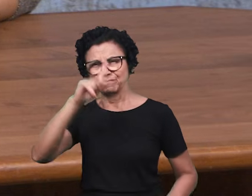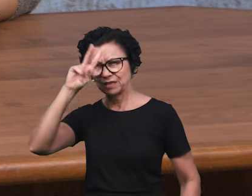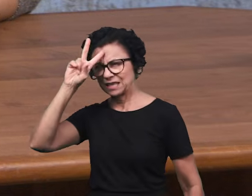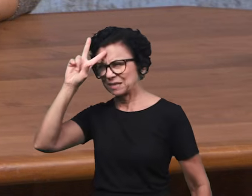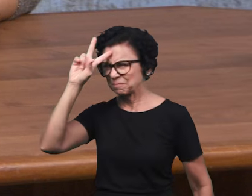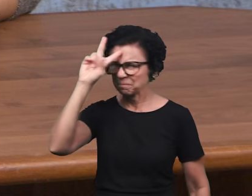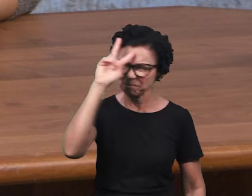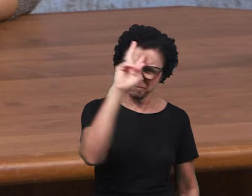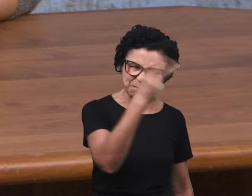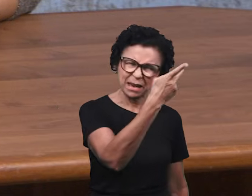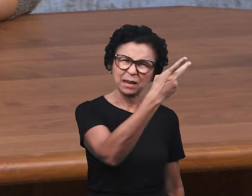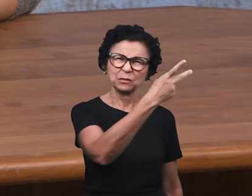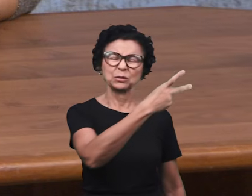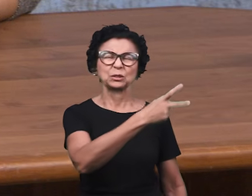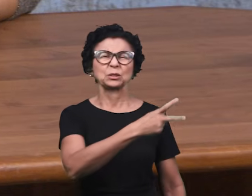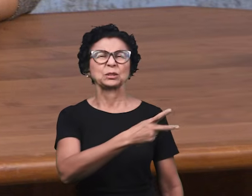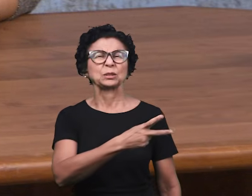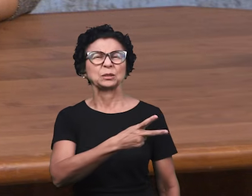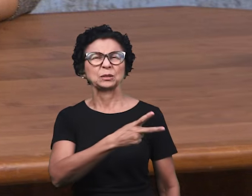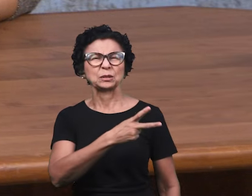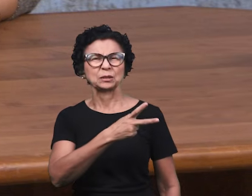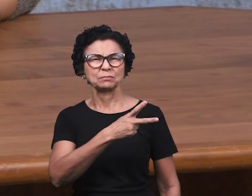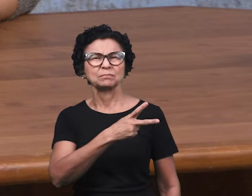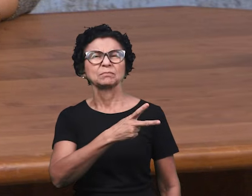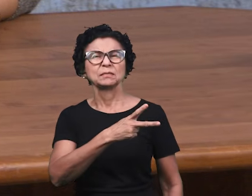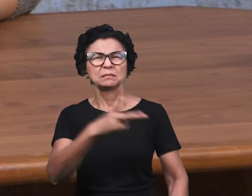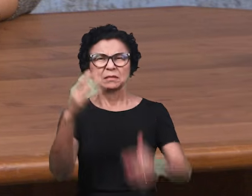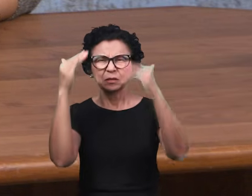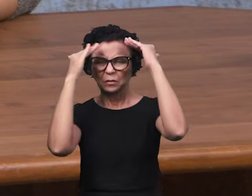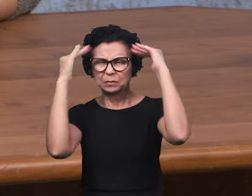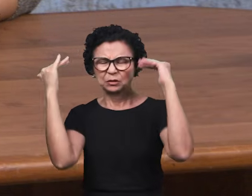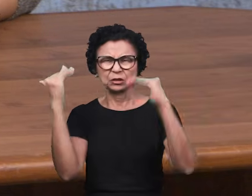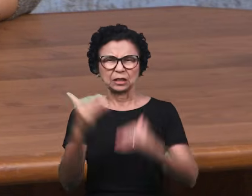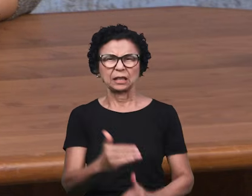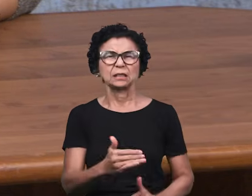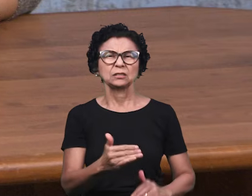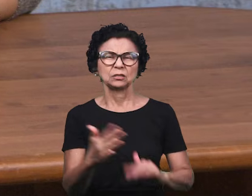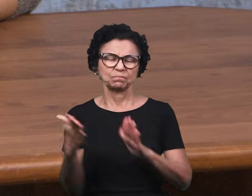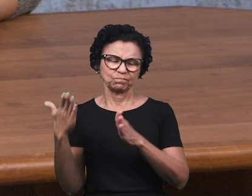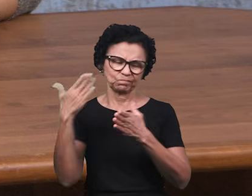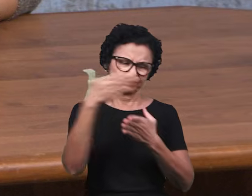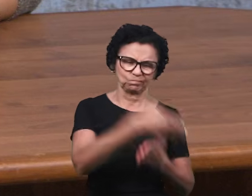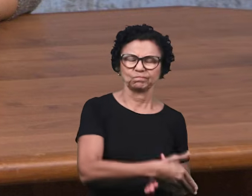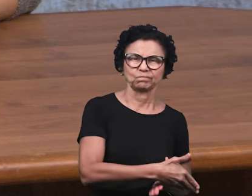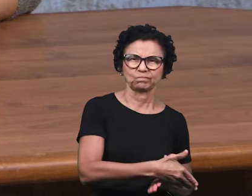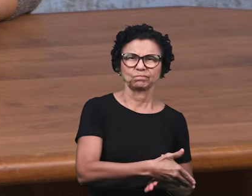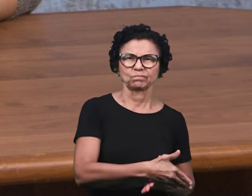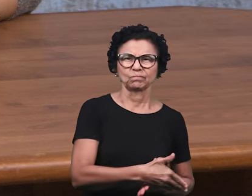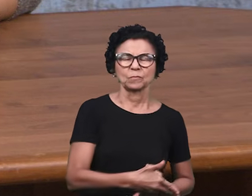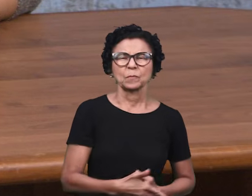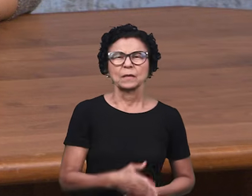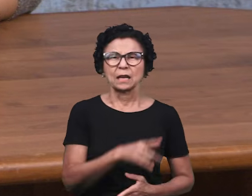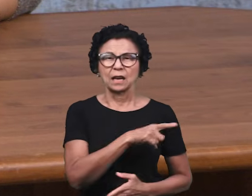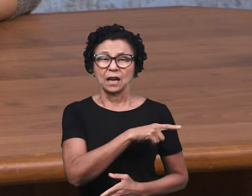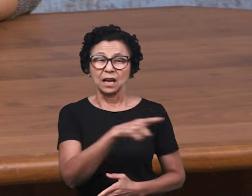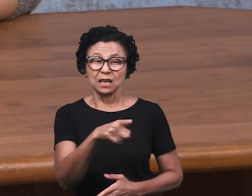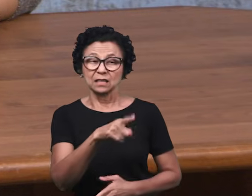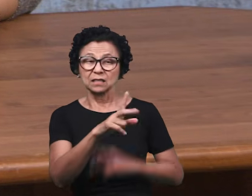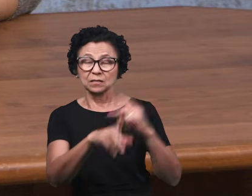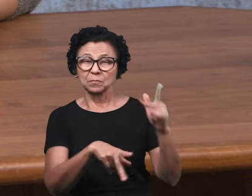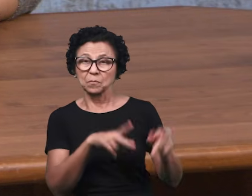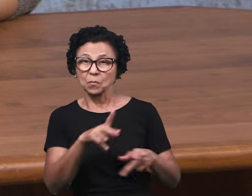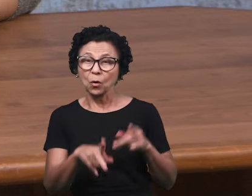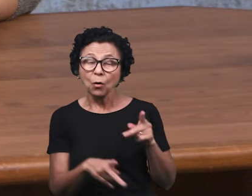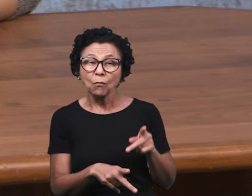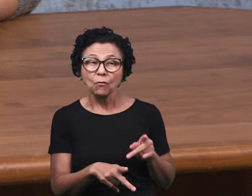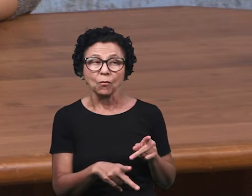rebelde e pertinaz. Rebelaram-se e foram-se. E não dizem no seu coração: